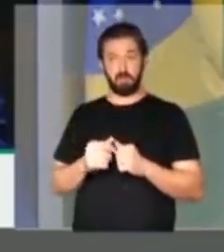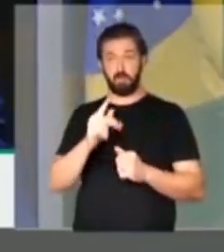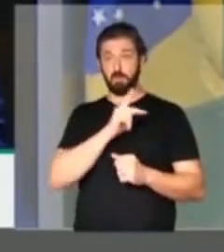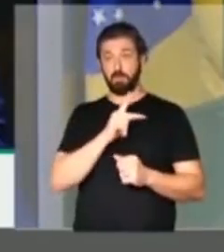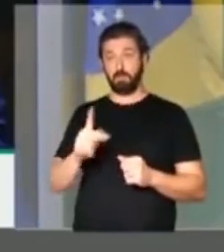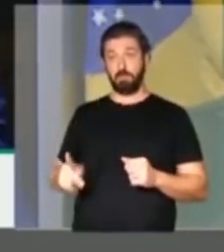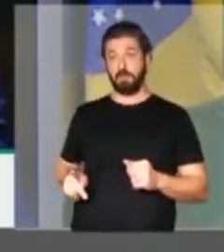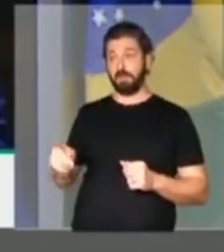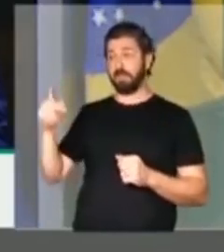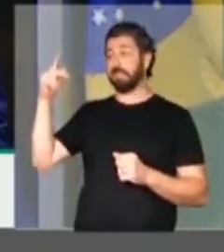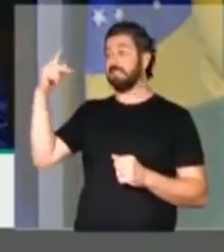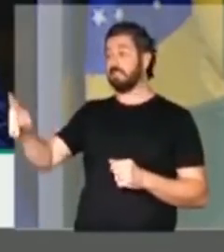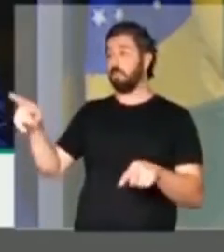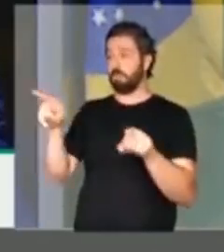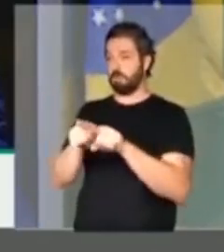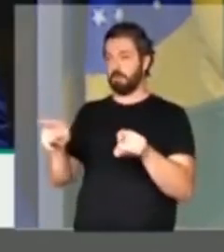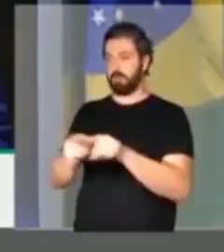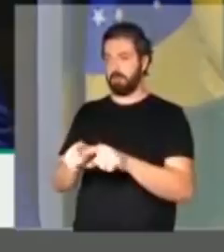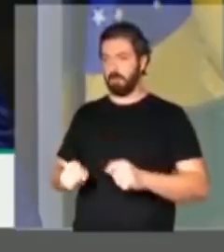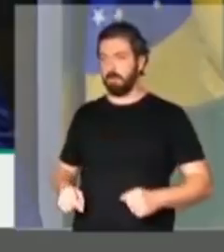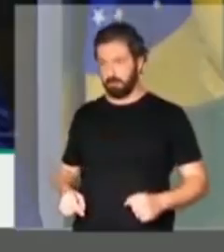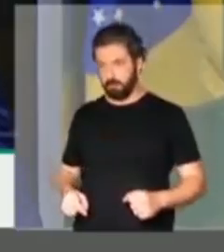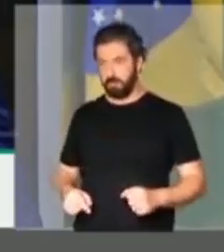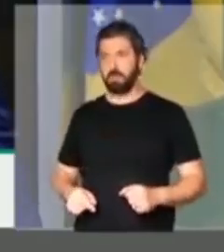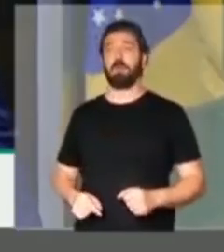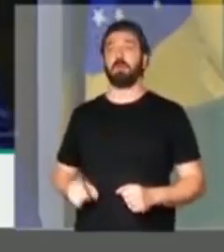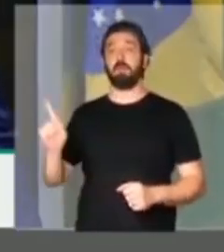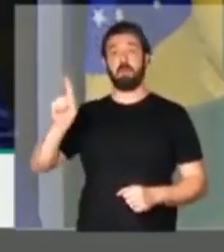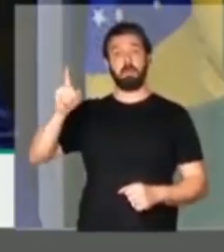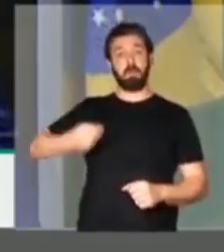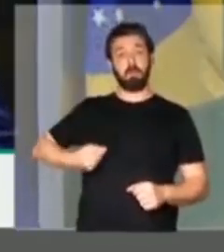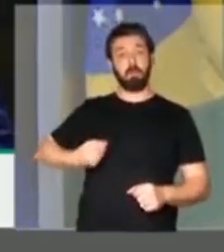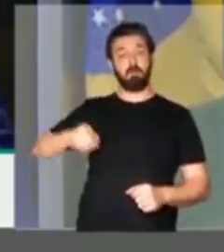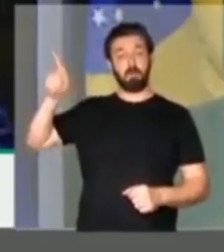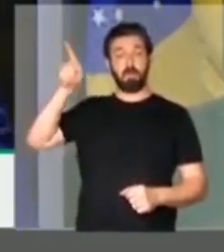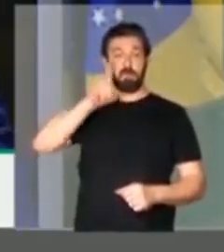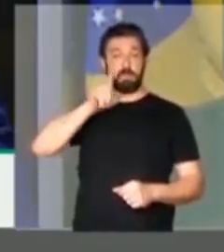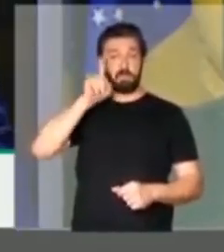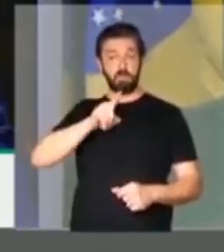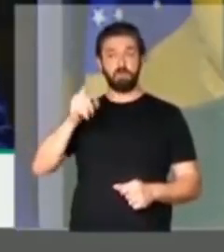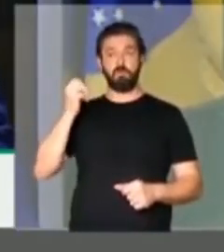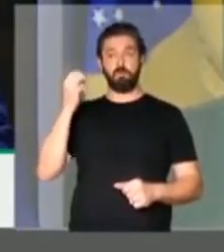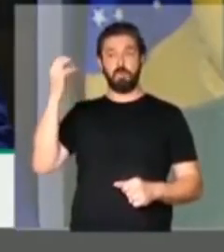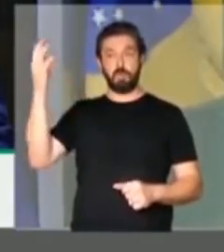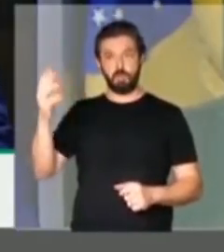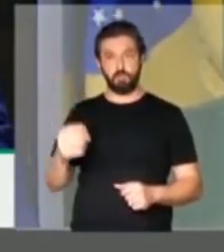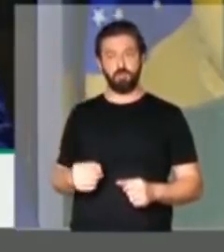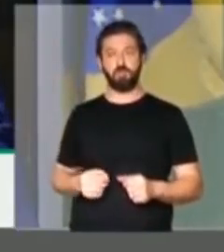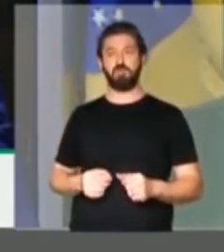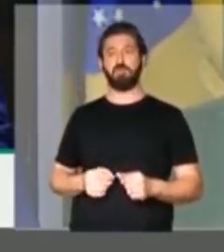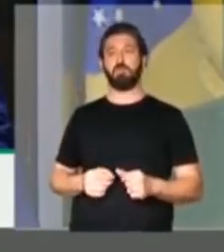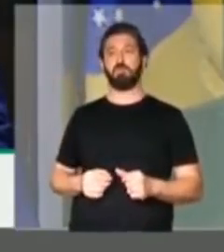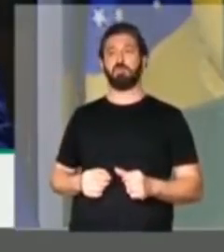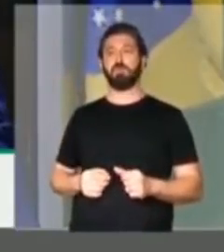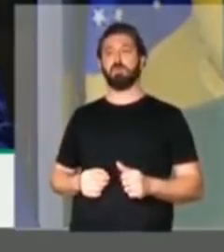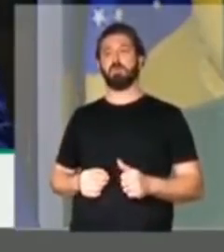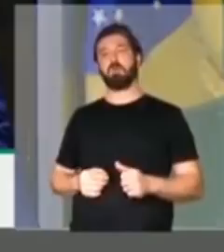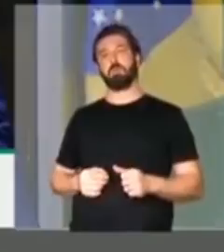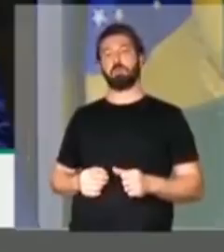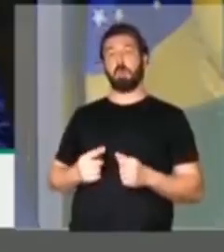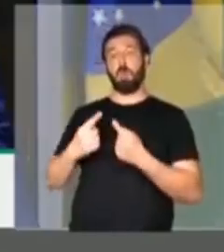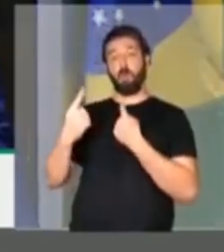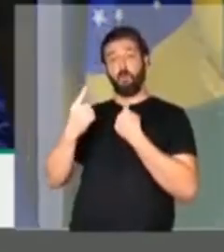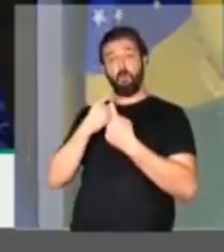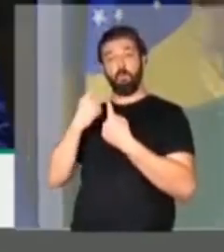presidente de todos vocês. Ele está nos Estados Unidos, numa viagem, falando